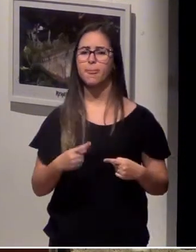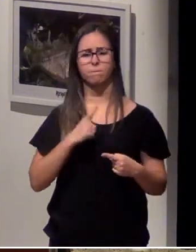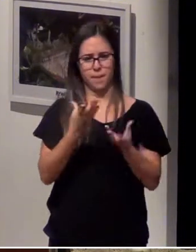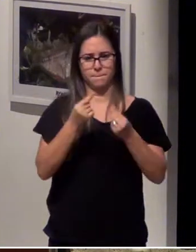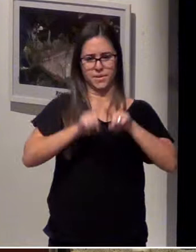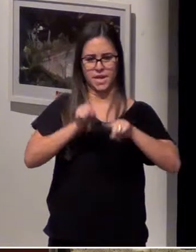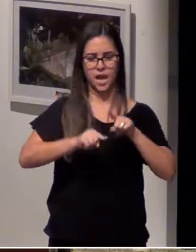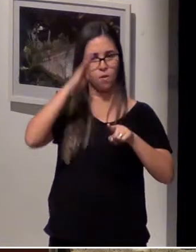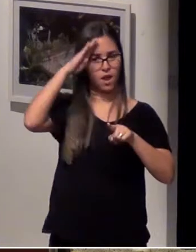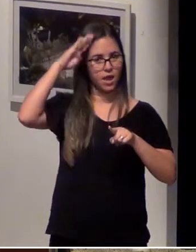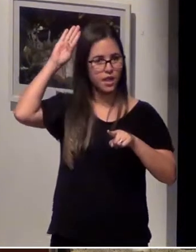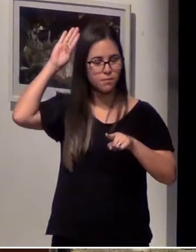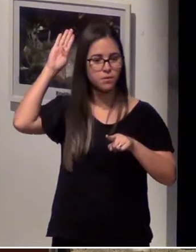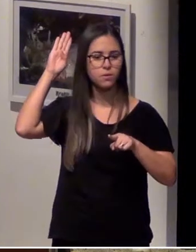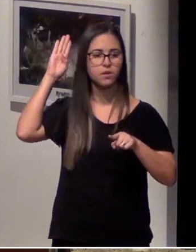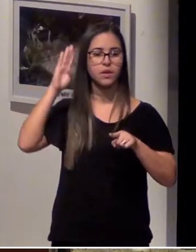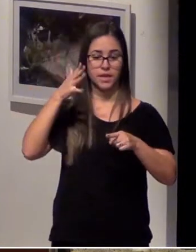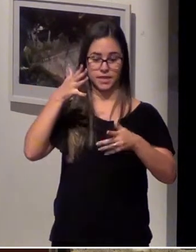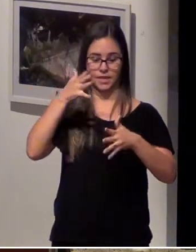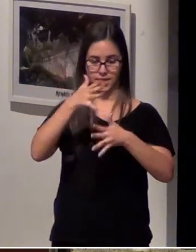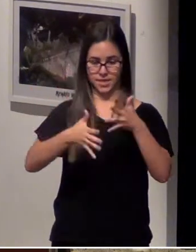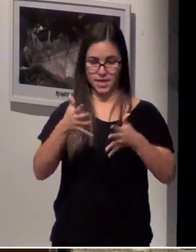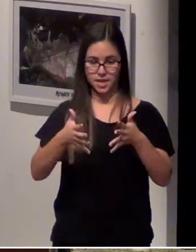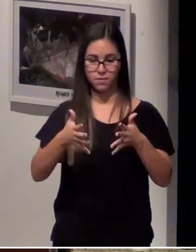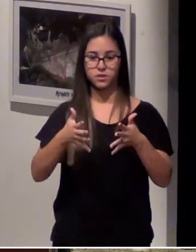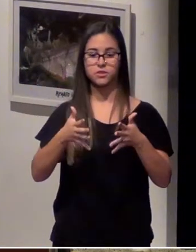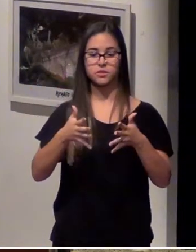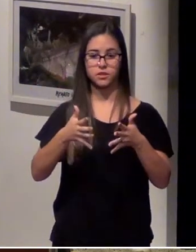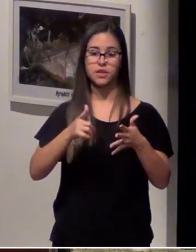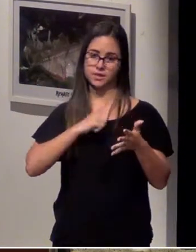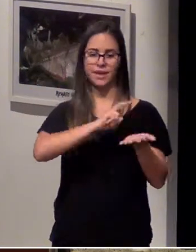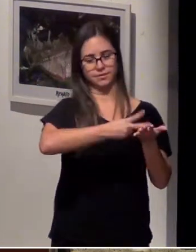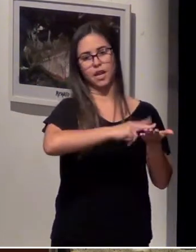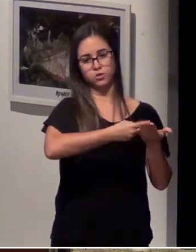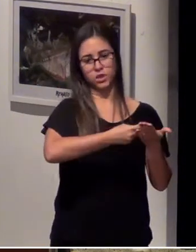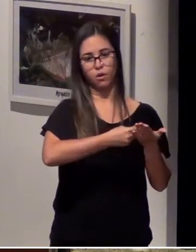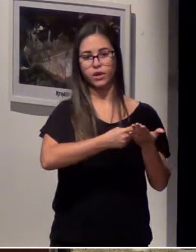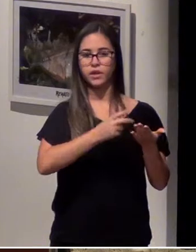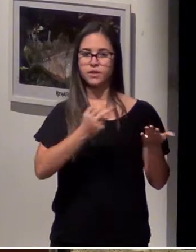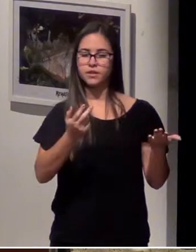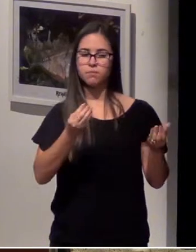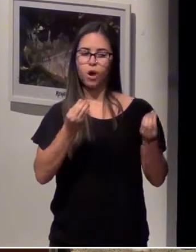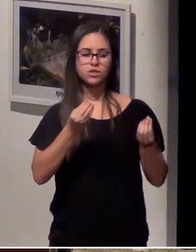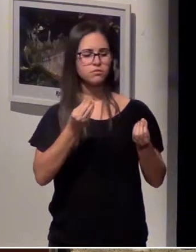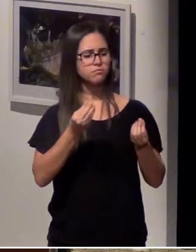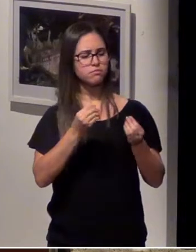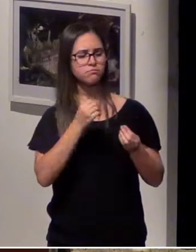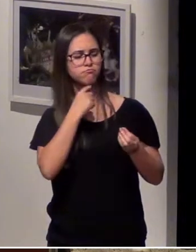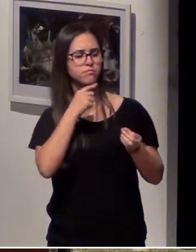Muito material acadêmico em Libras vem de tradução, e a gente pode questionar o caminho,